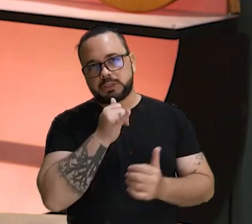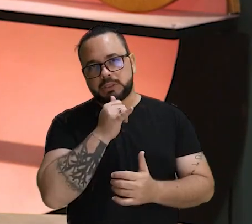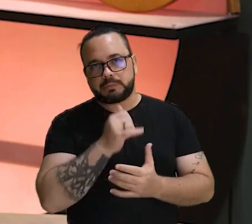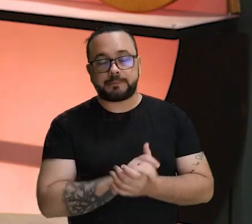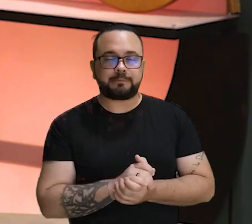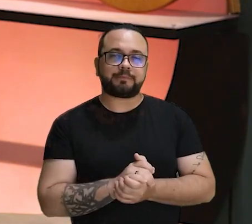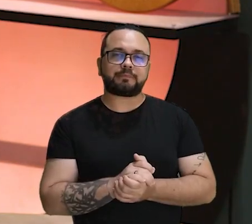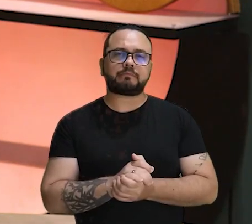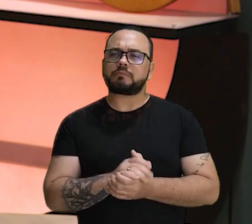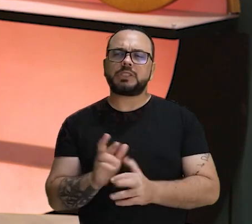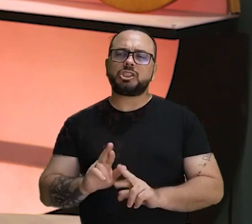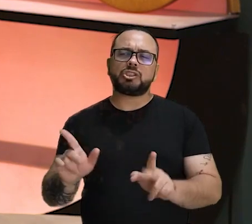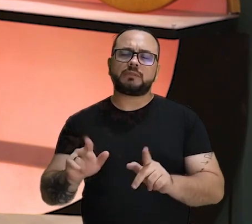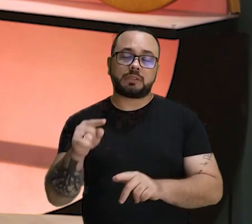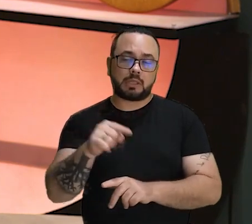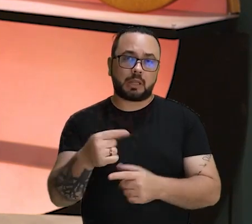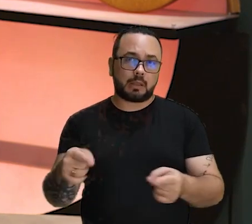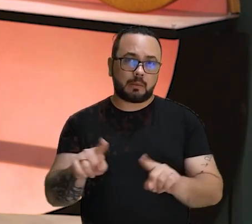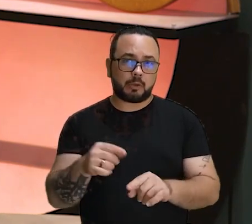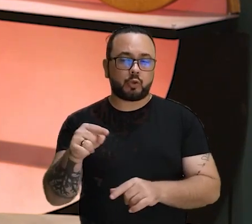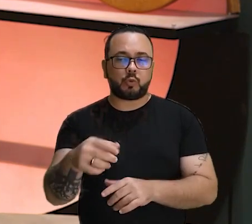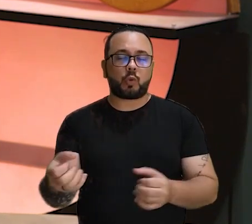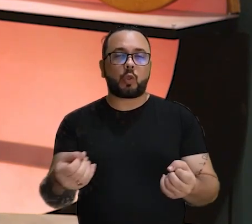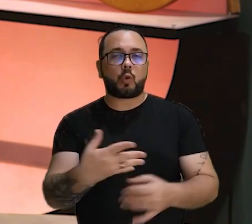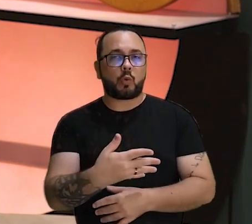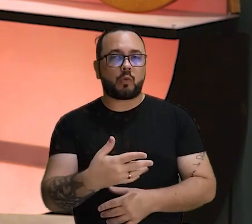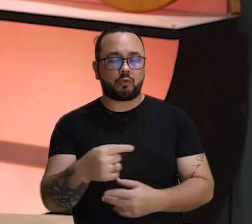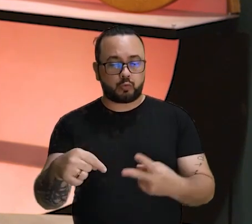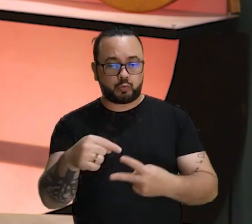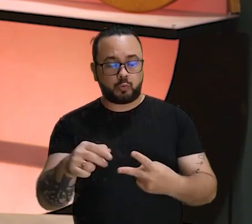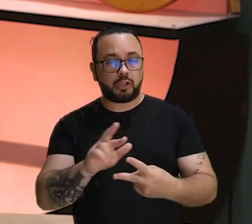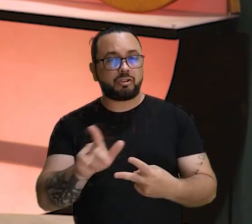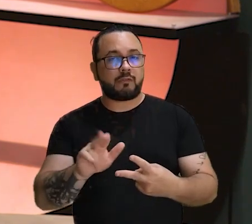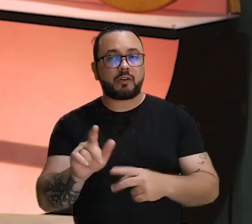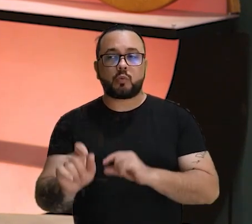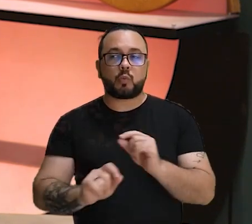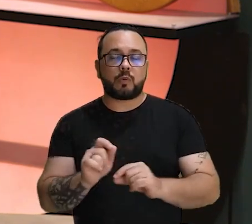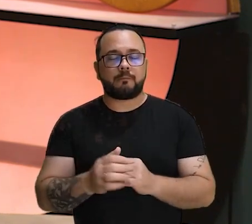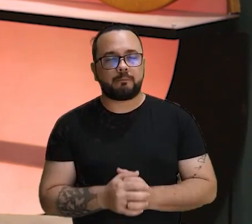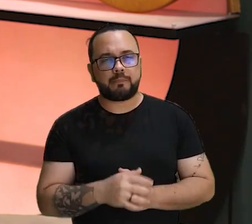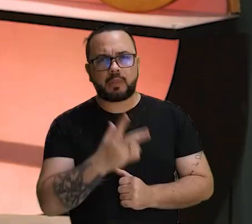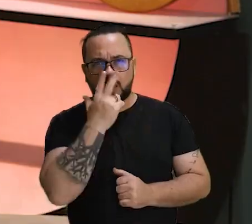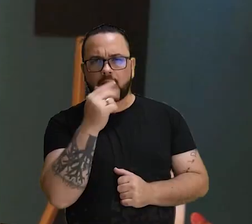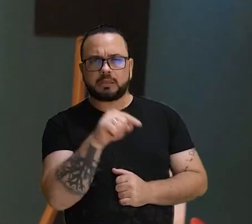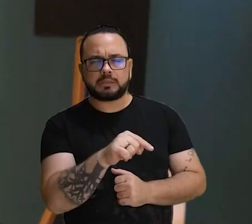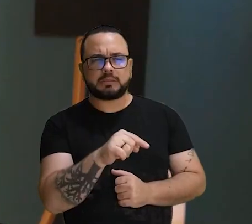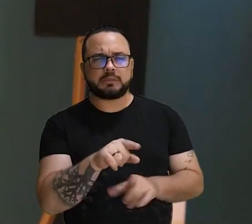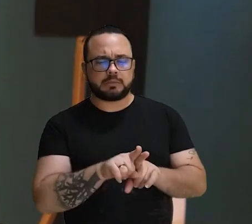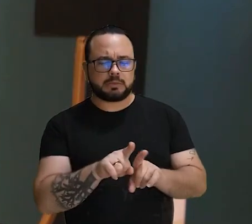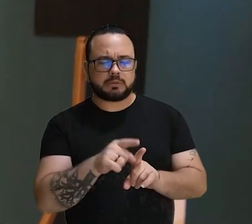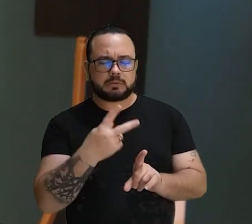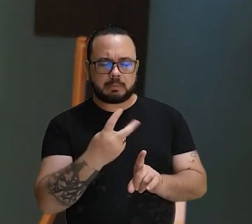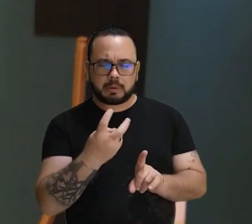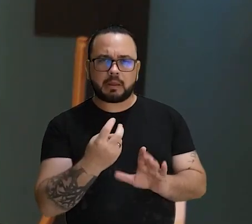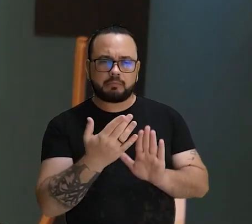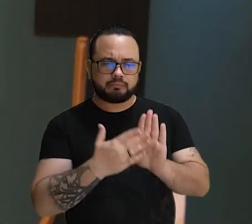tudo mais. E aí, qual que é a grande diferença desse disco para esse seu novo, assim, em termos de formação, de sonoridade? Eu acho que esse disco, até pela